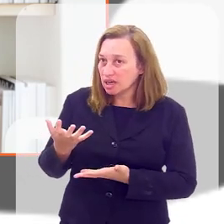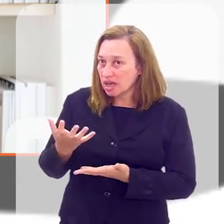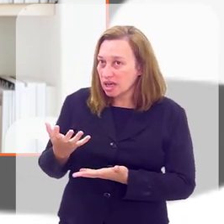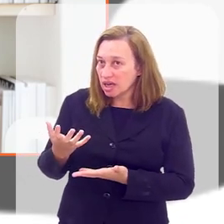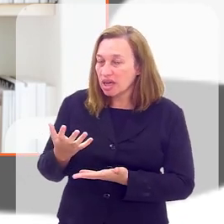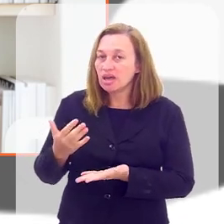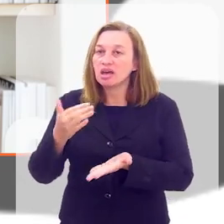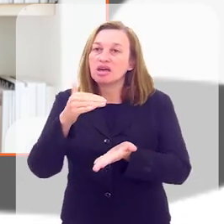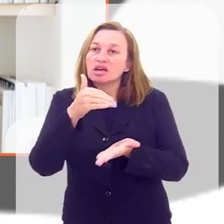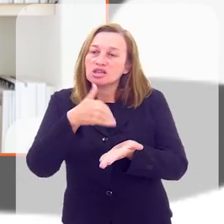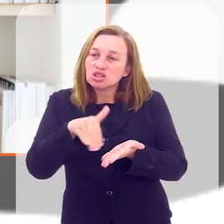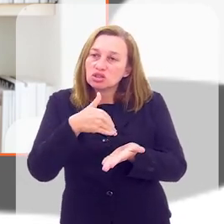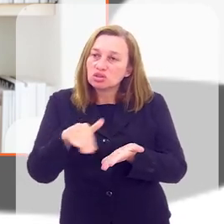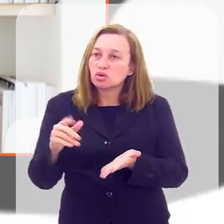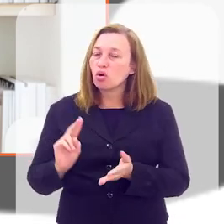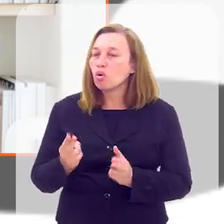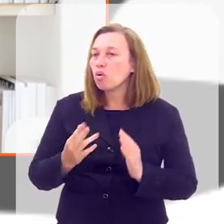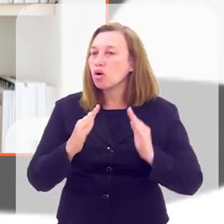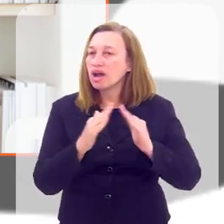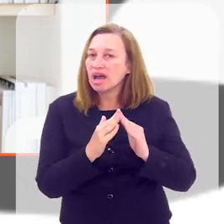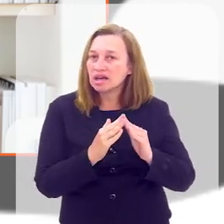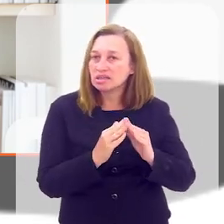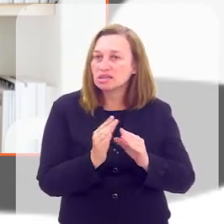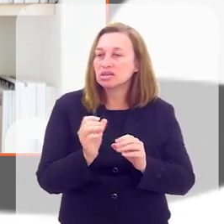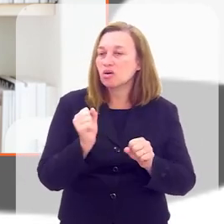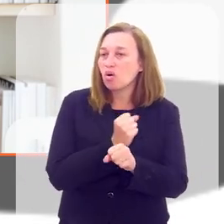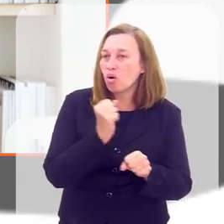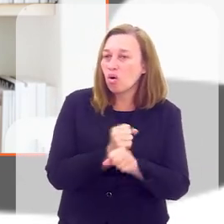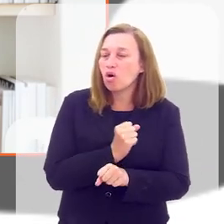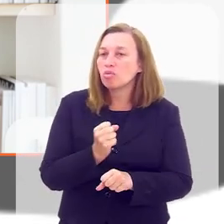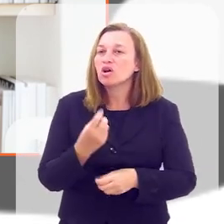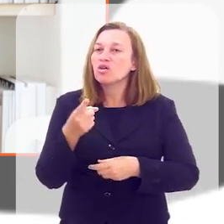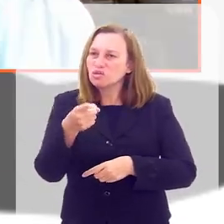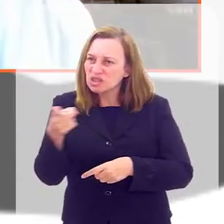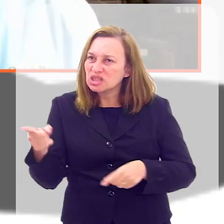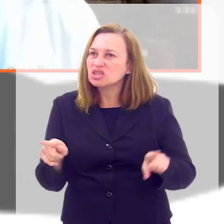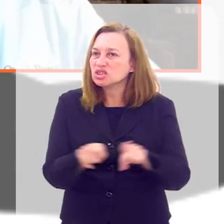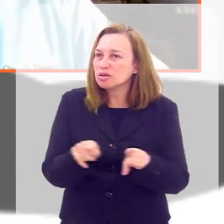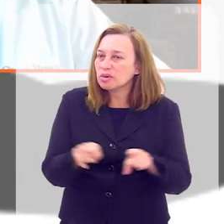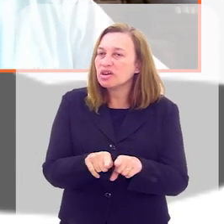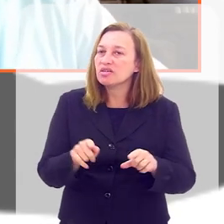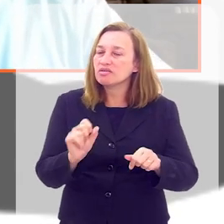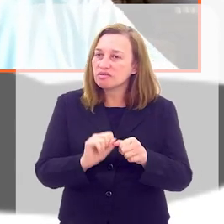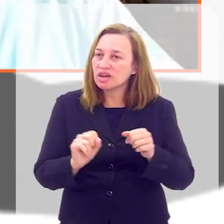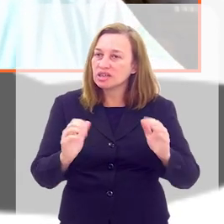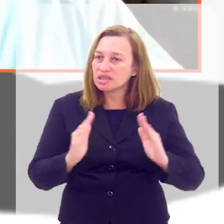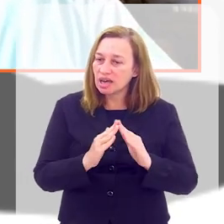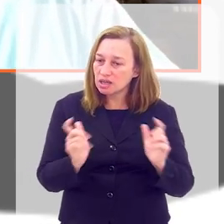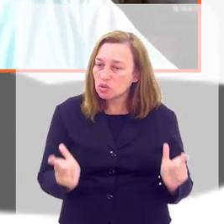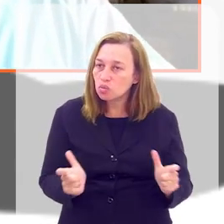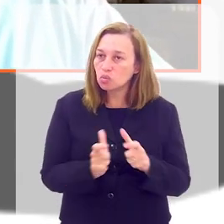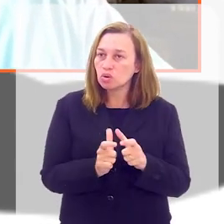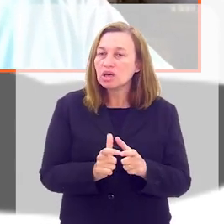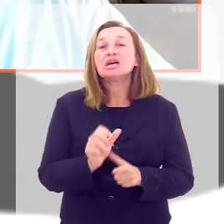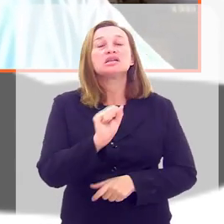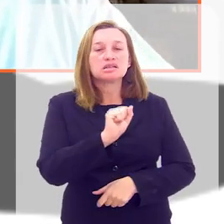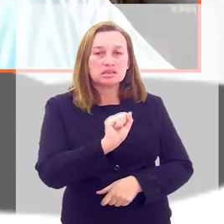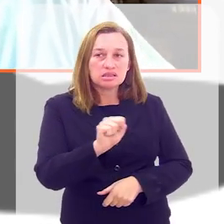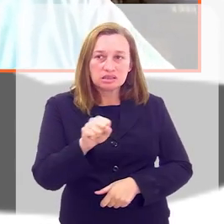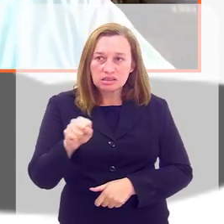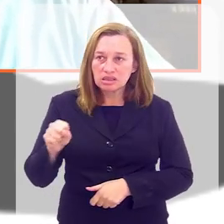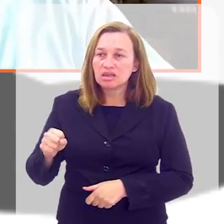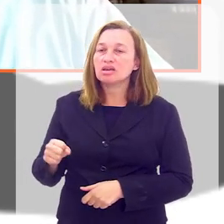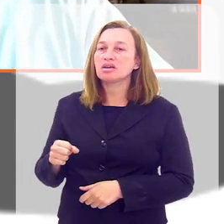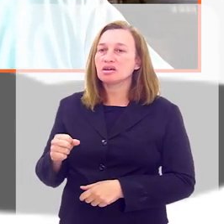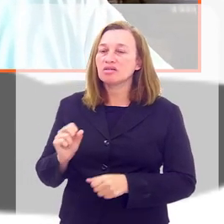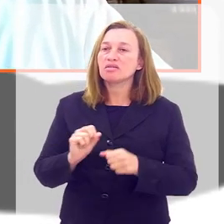e quer contratar para fazer o seu escritório a sua casa como é que isso funciona vocês também fazem unidades menores fazemos